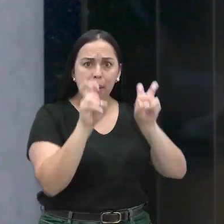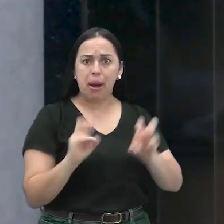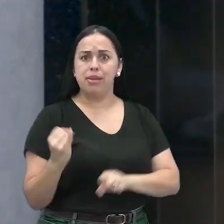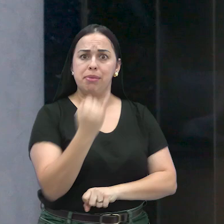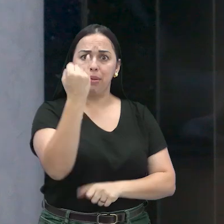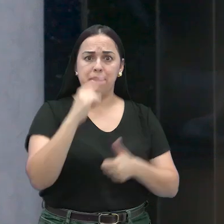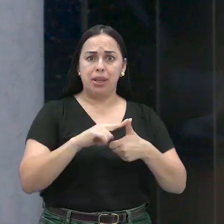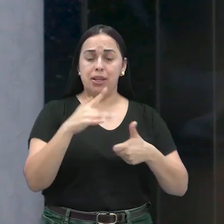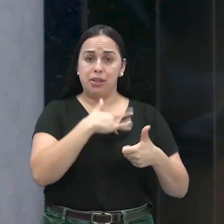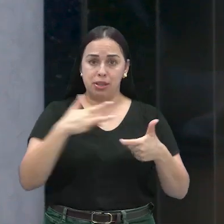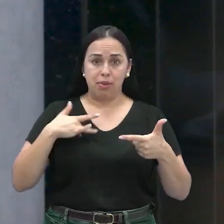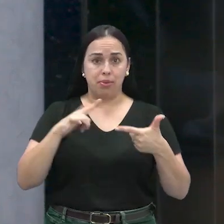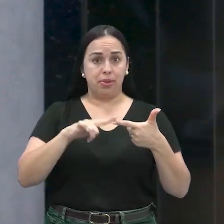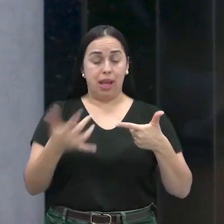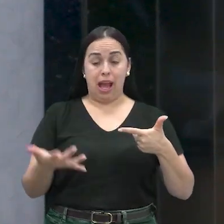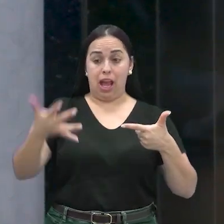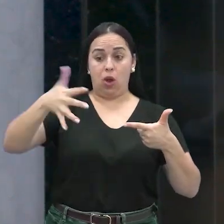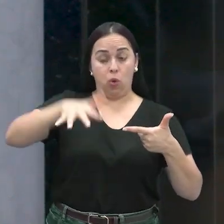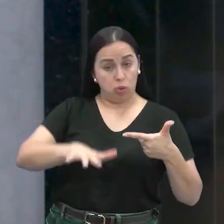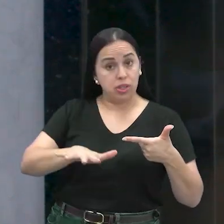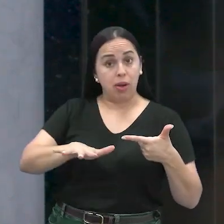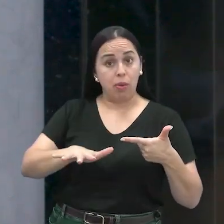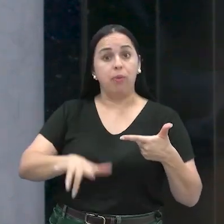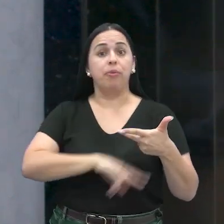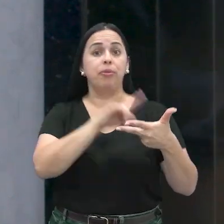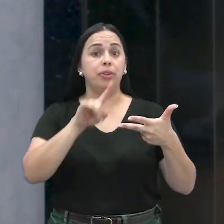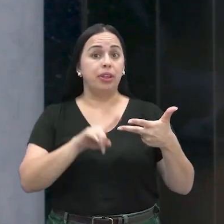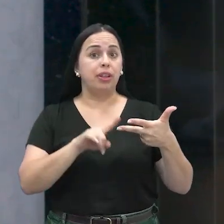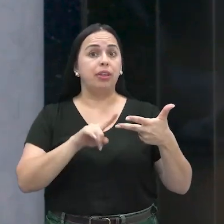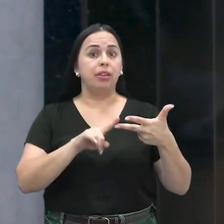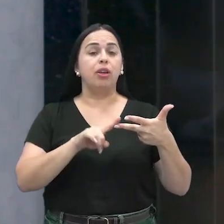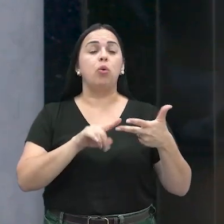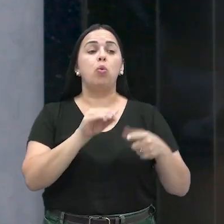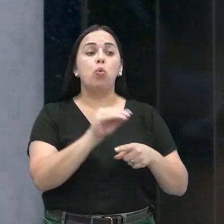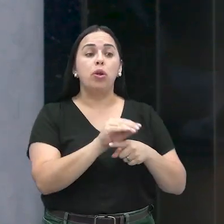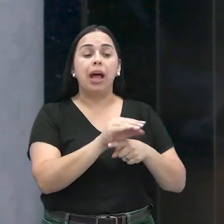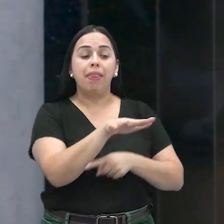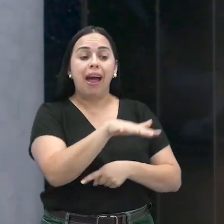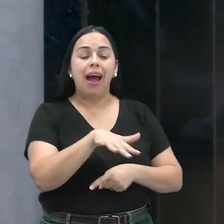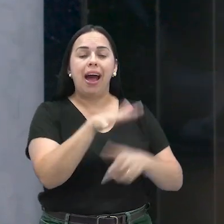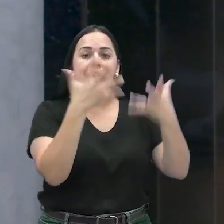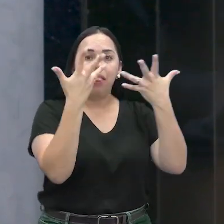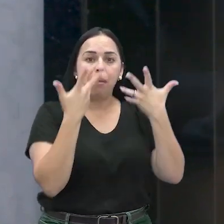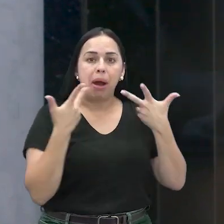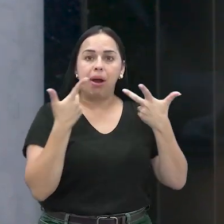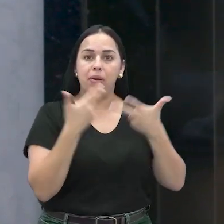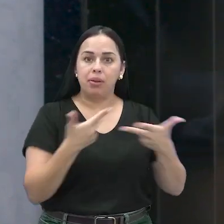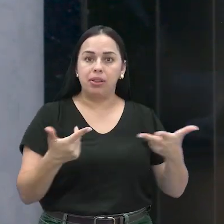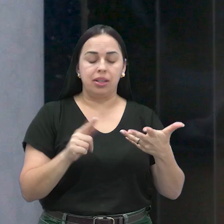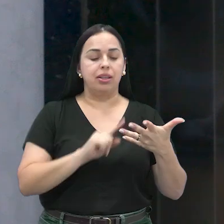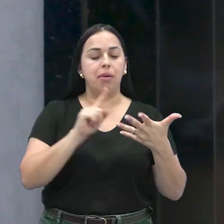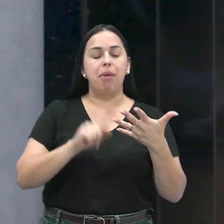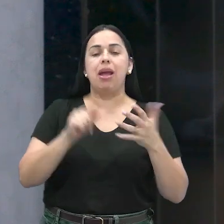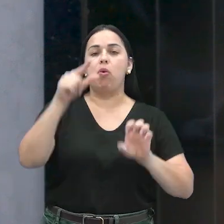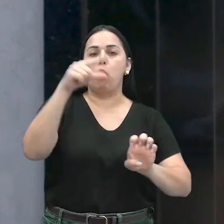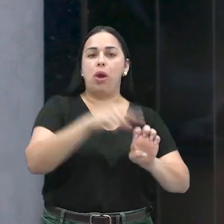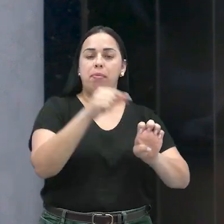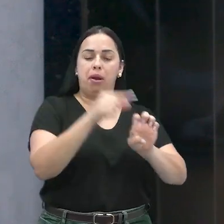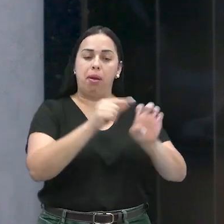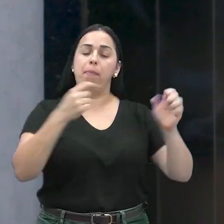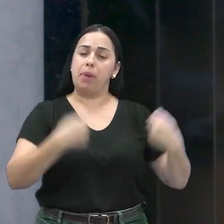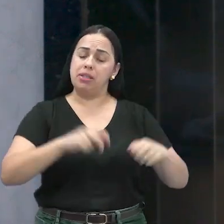assuntos prioritários a saúde, a inclusão de pessoas com deficiência, o cuidado animal e o fortalecimento